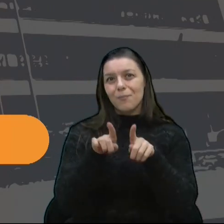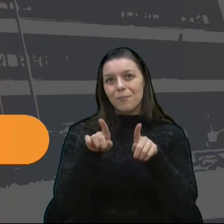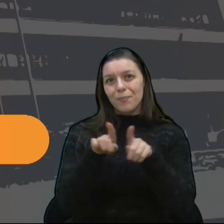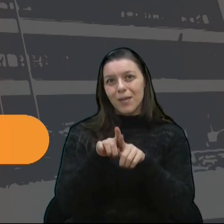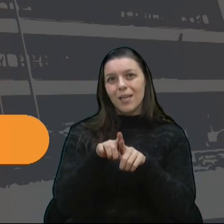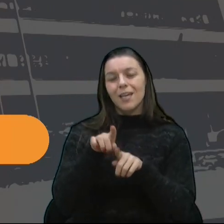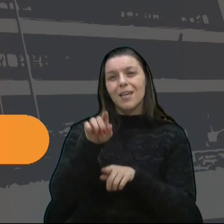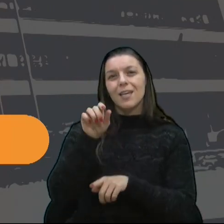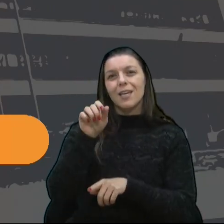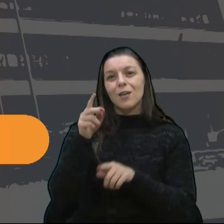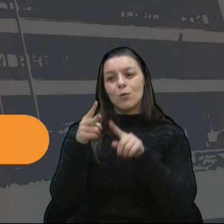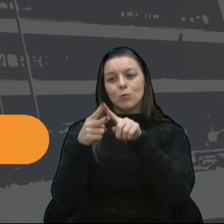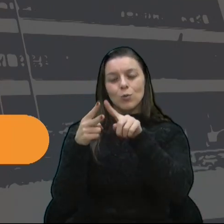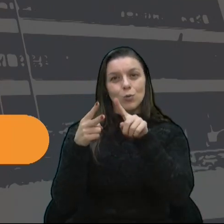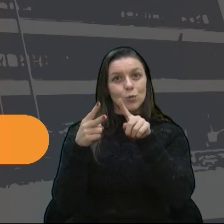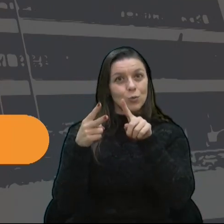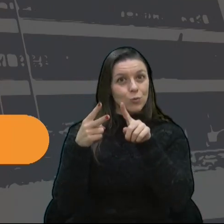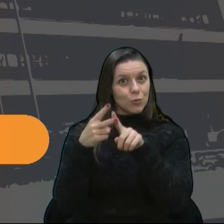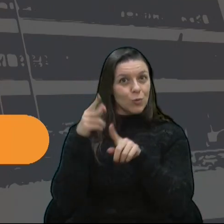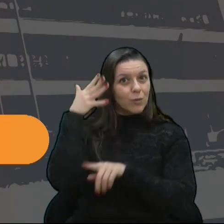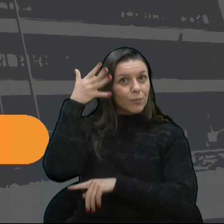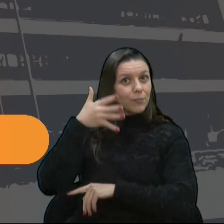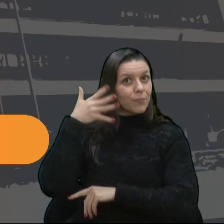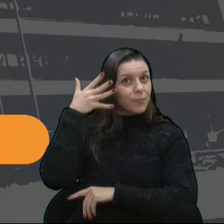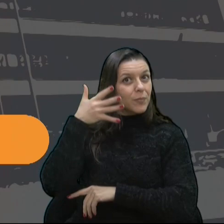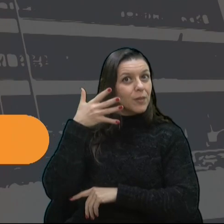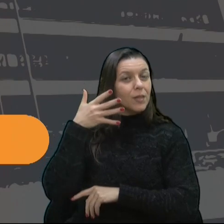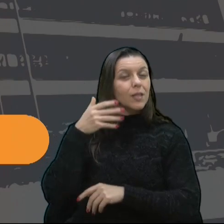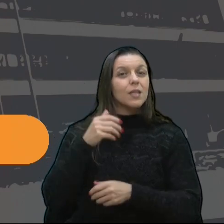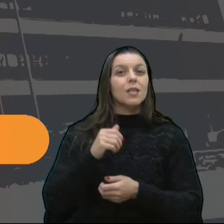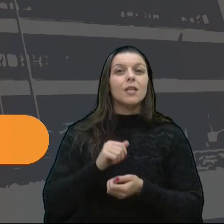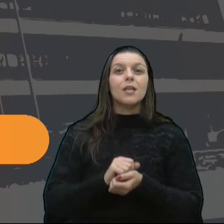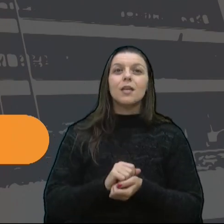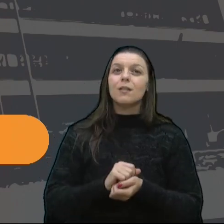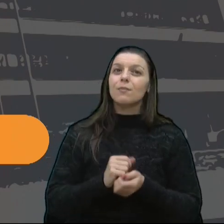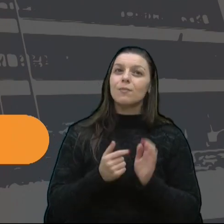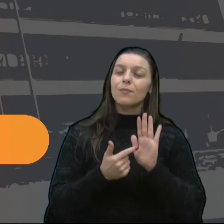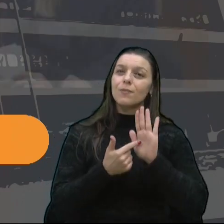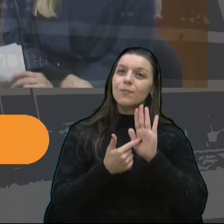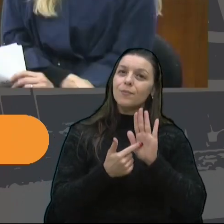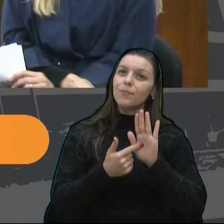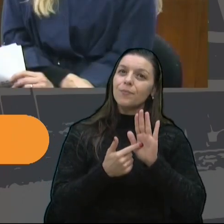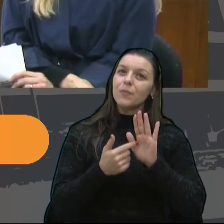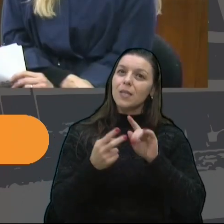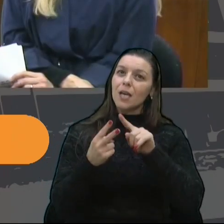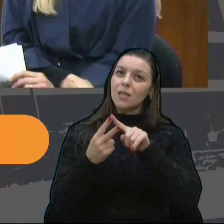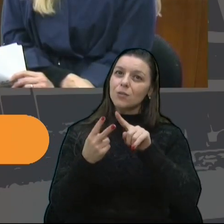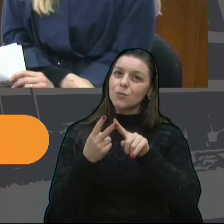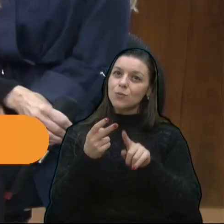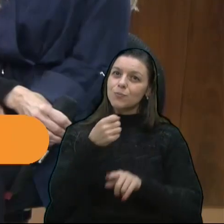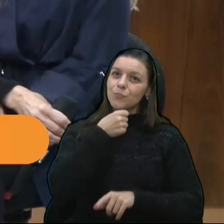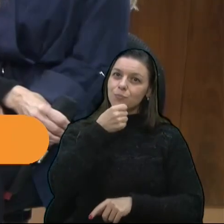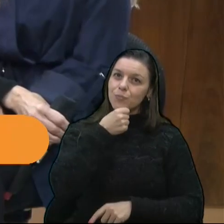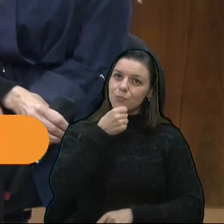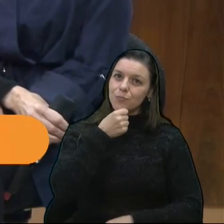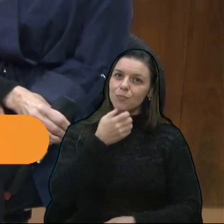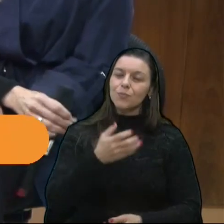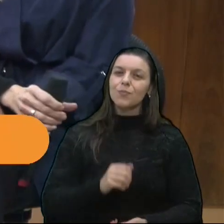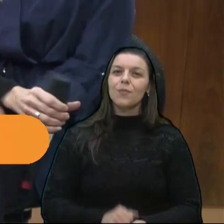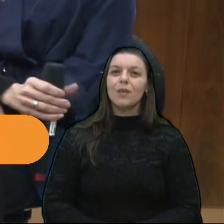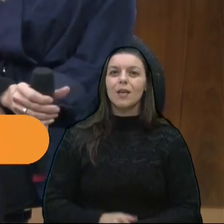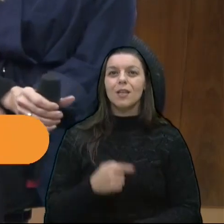a Tássia e as nossas Vânia e Grace aí pela apresentação. A gente que